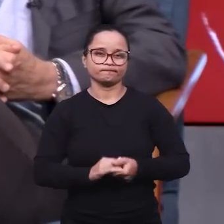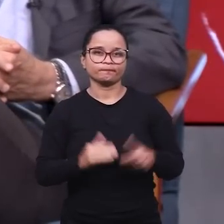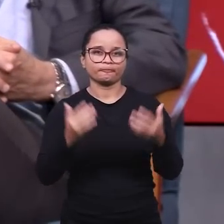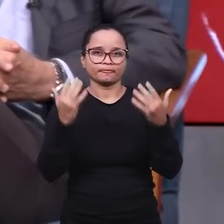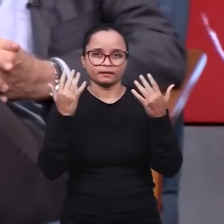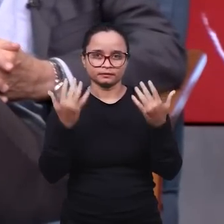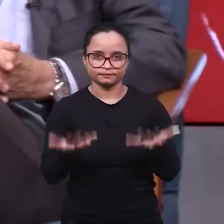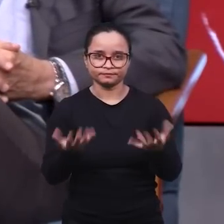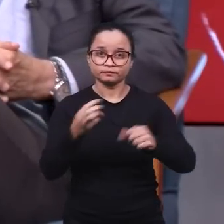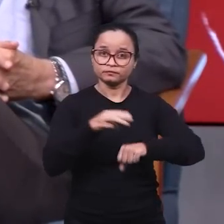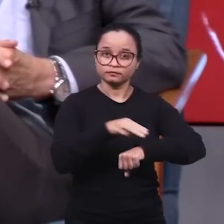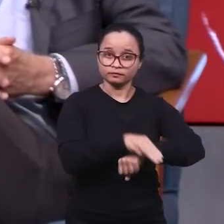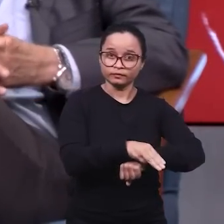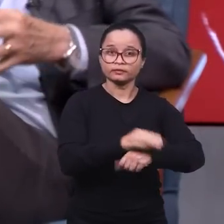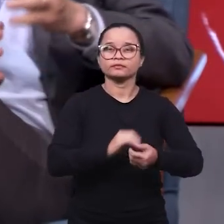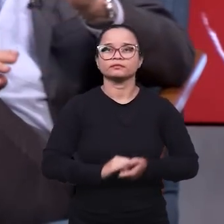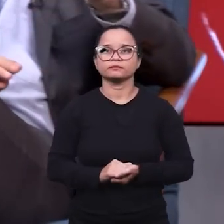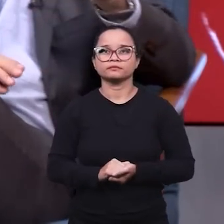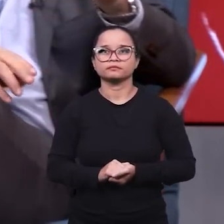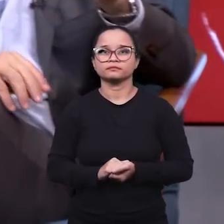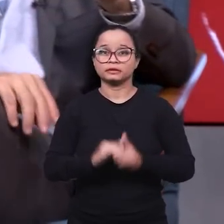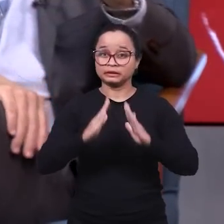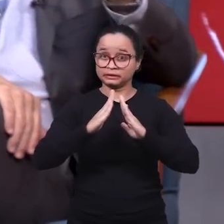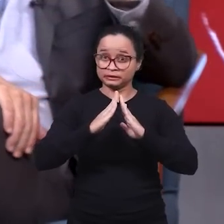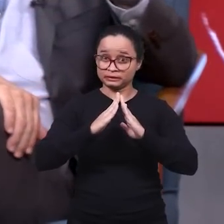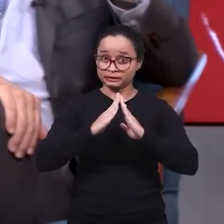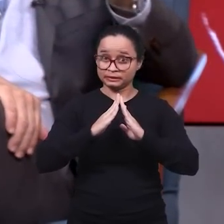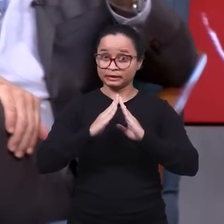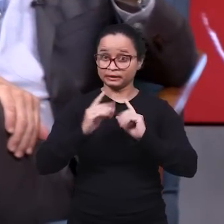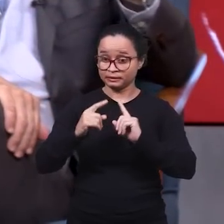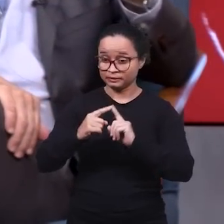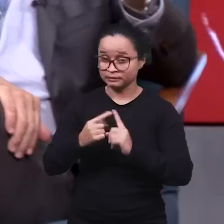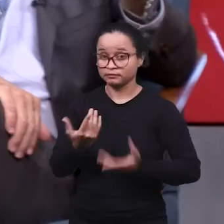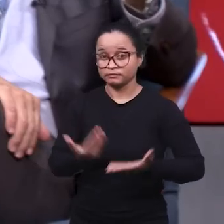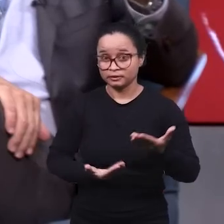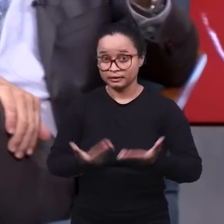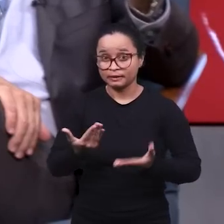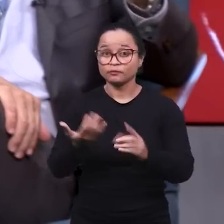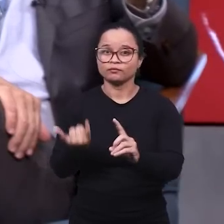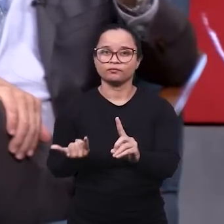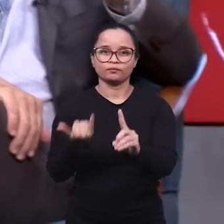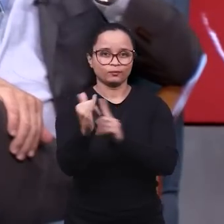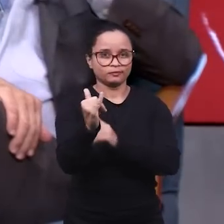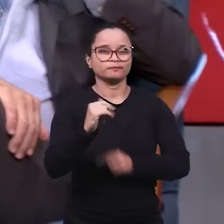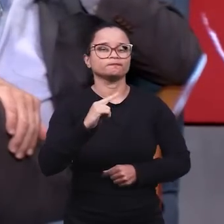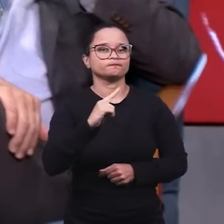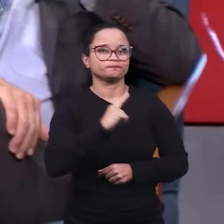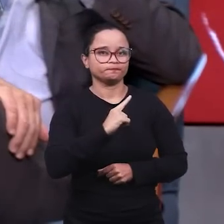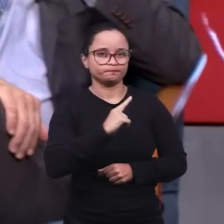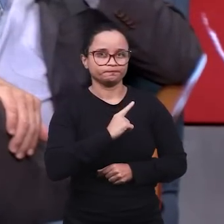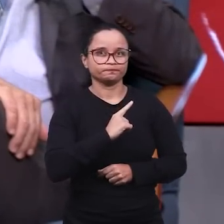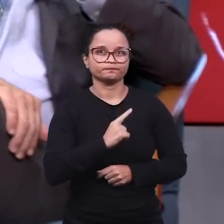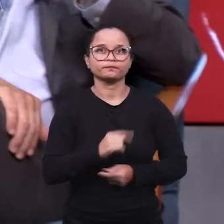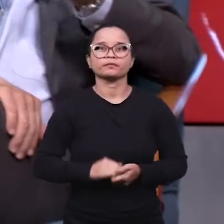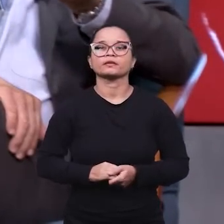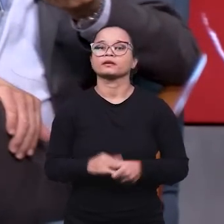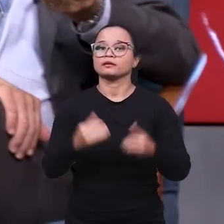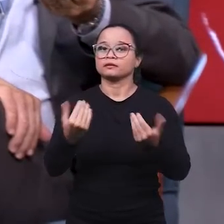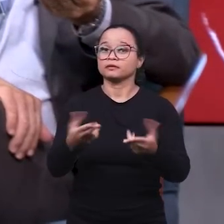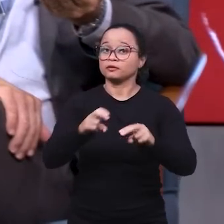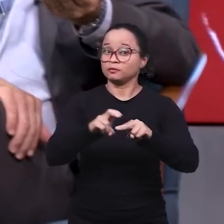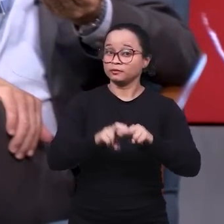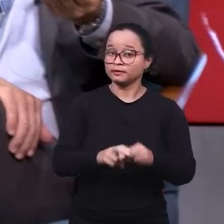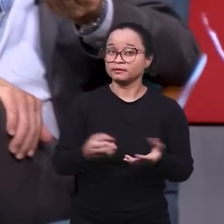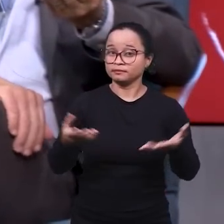Então, o ministério da igreja é profético. Então, é por